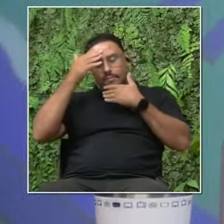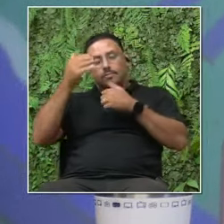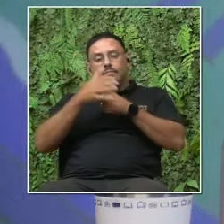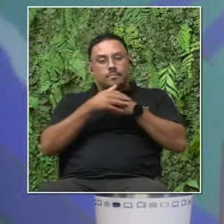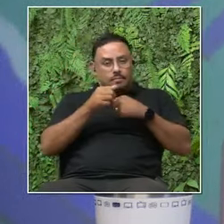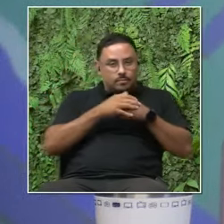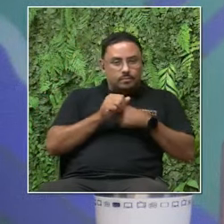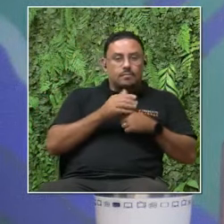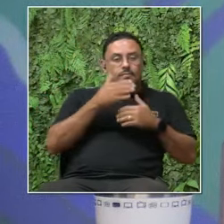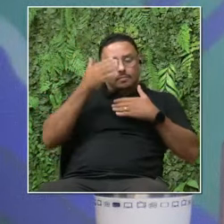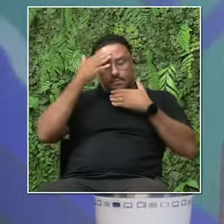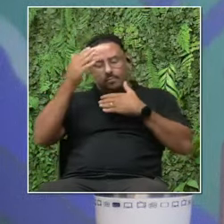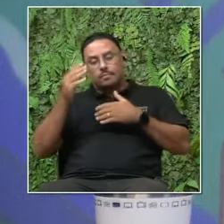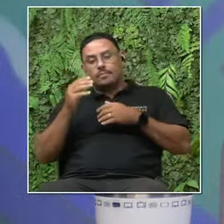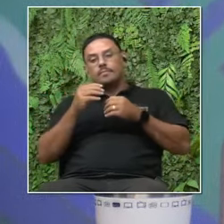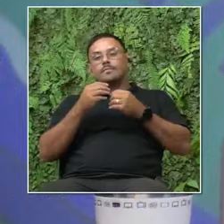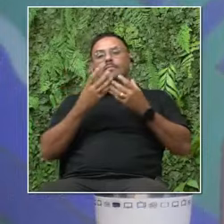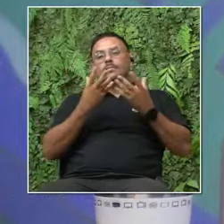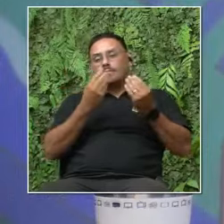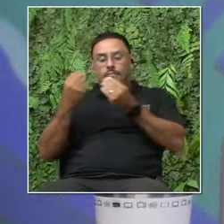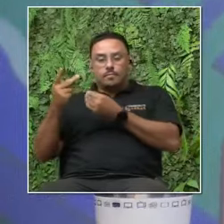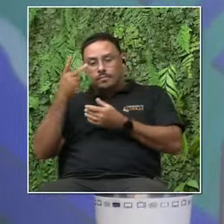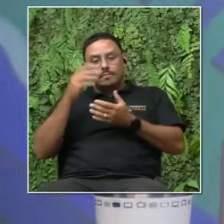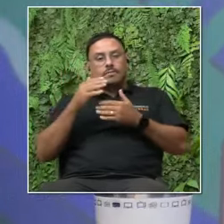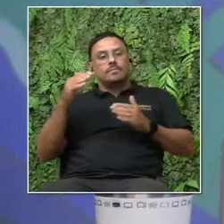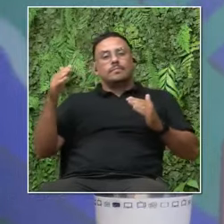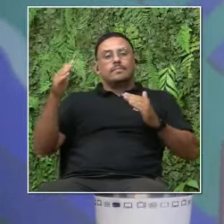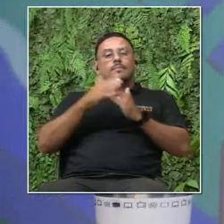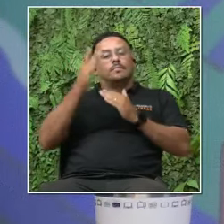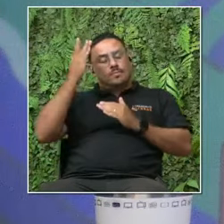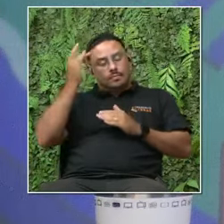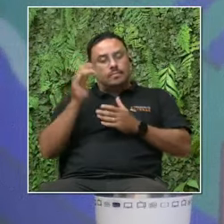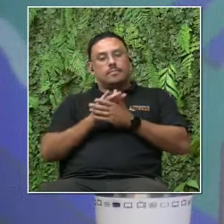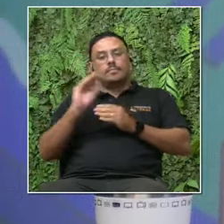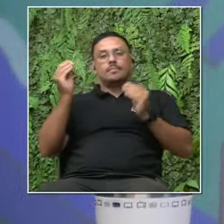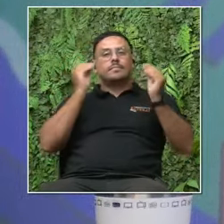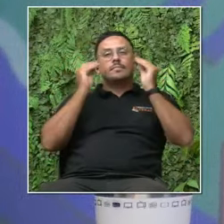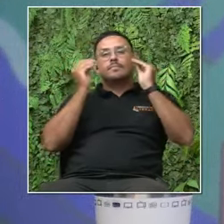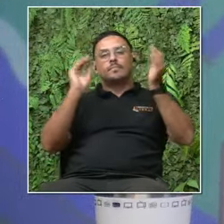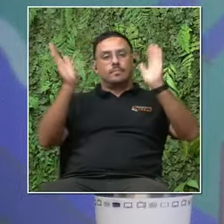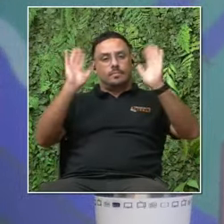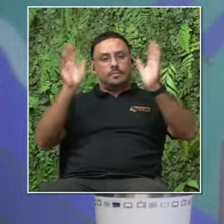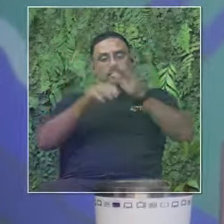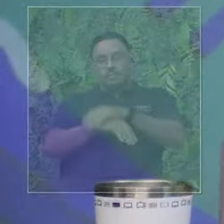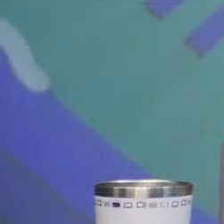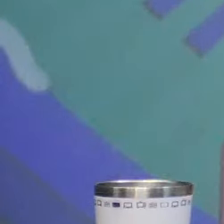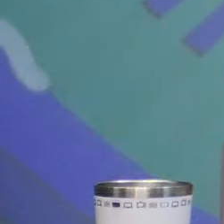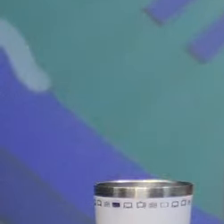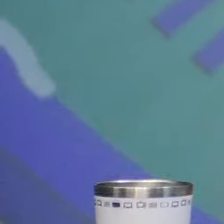carinho obrigado pela audiência até manhã beijo para